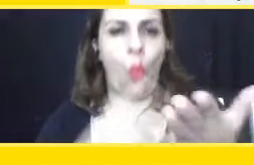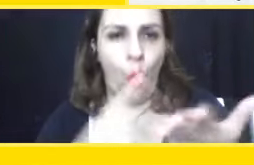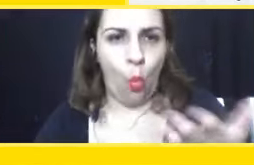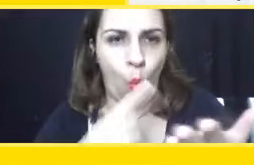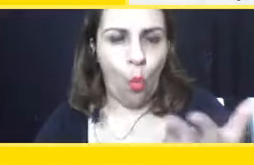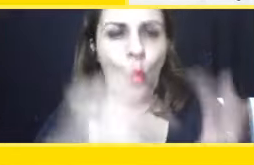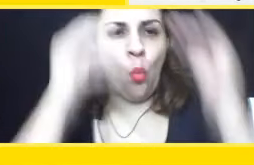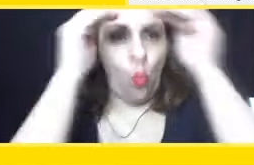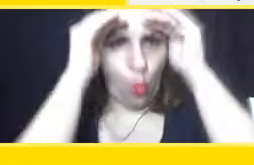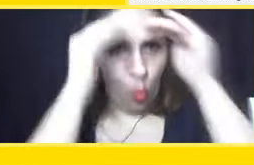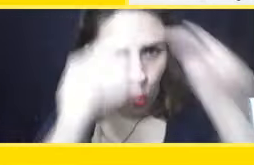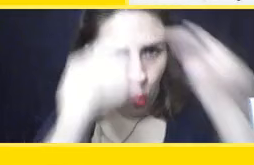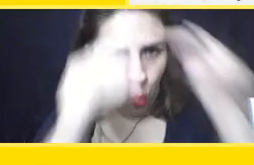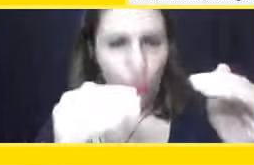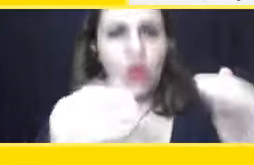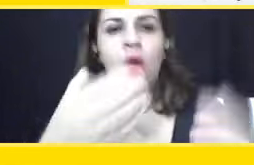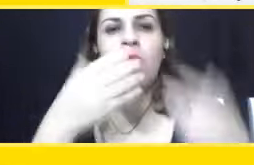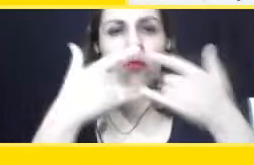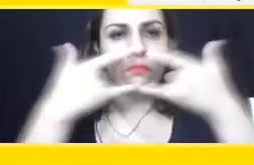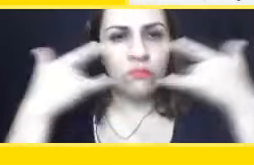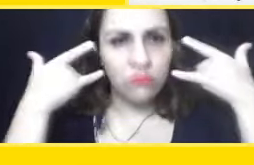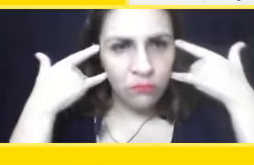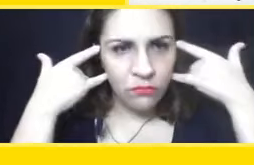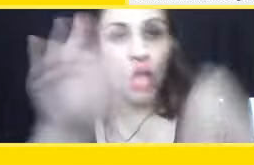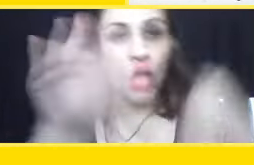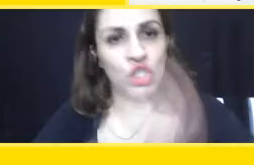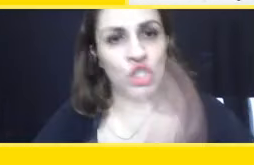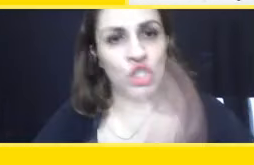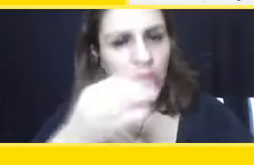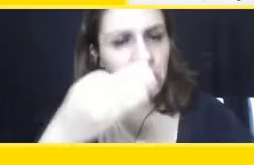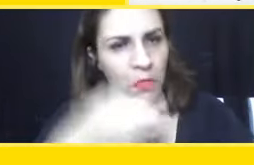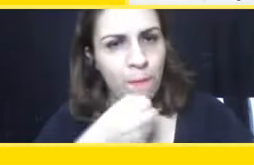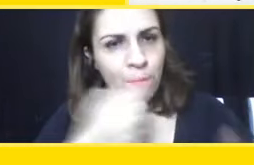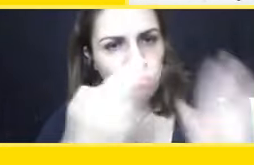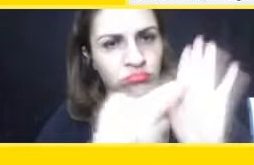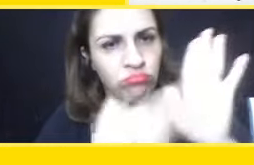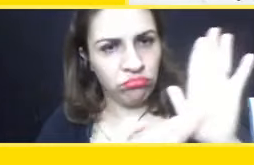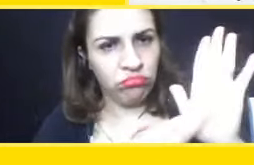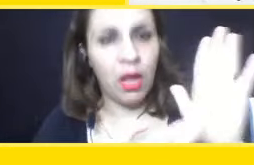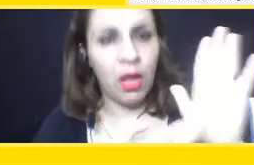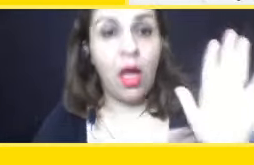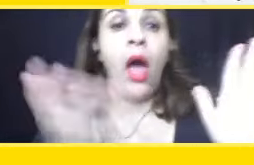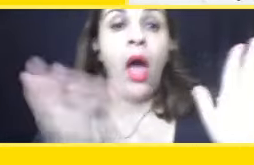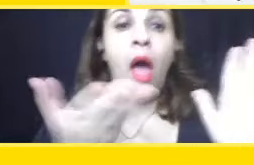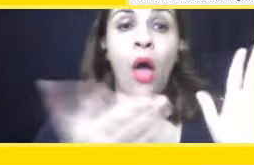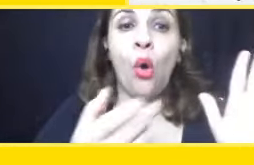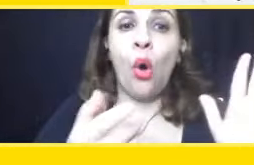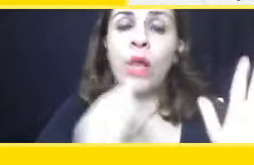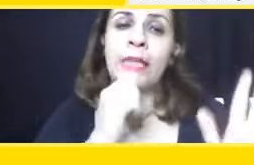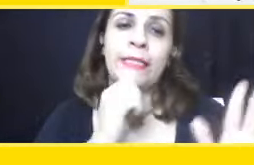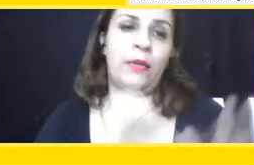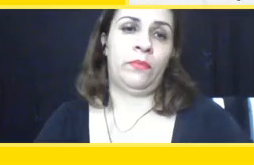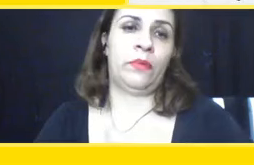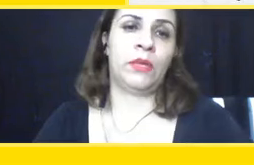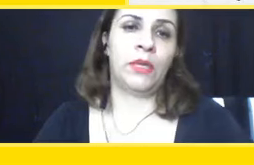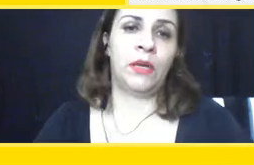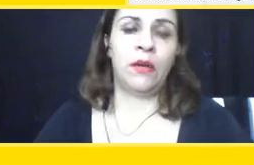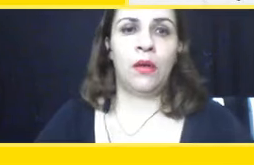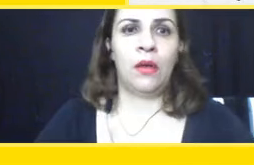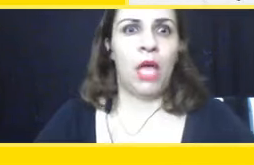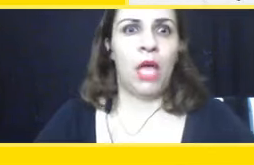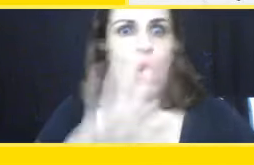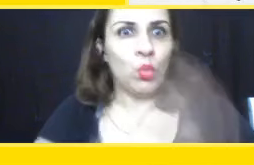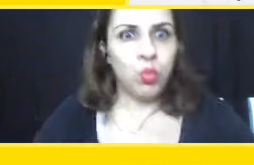os cuidados, o uso da máscara. Isso é panorama geral, perfeito. Agora, o que a gente não pode adotar é isso como padrão para